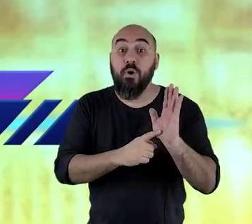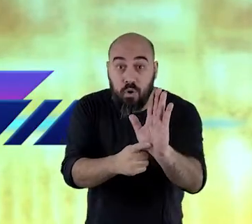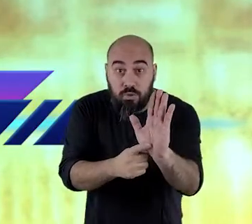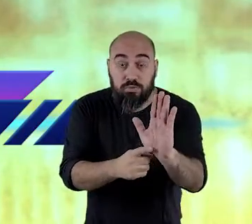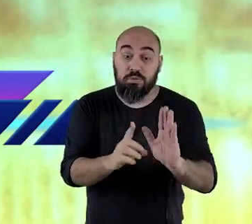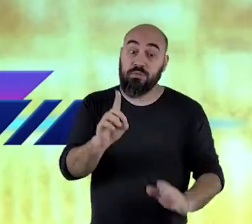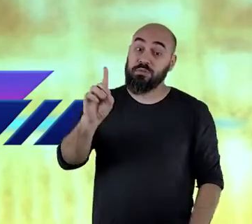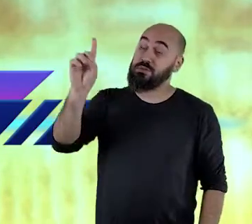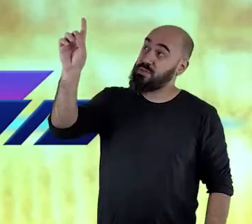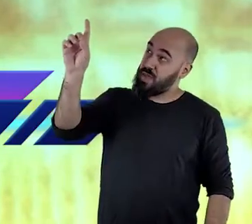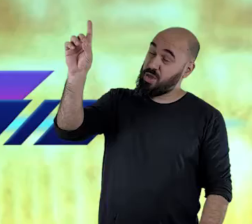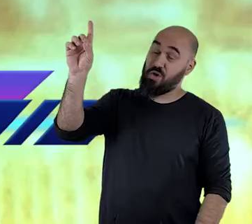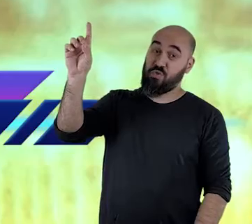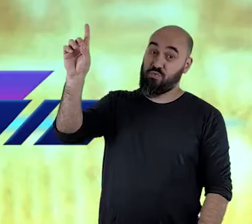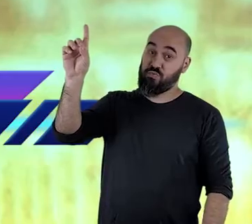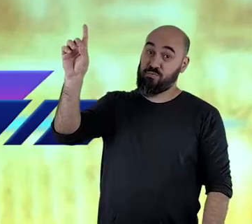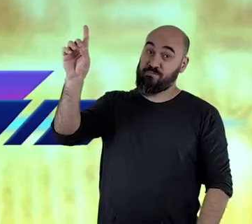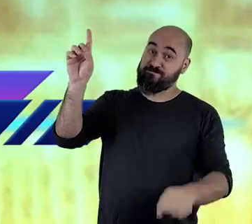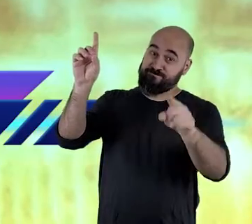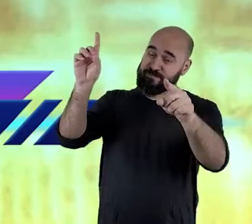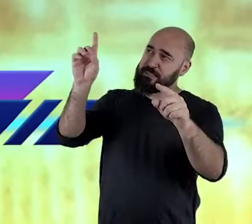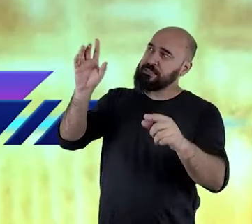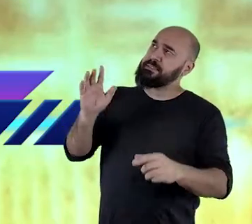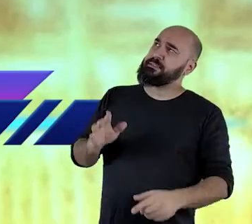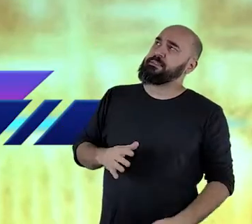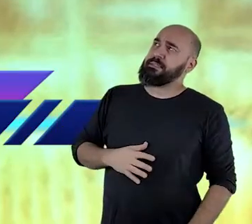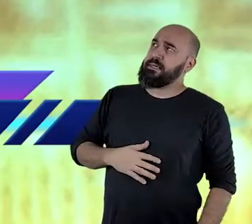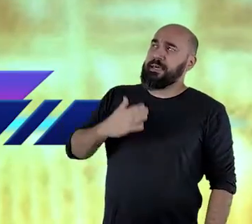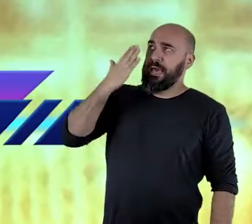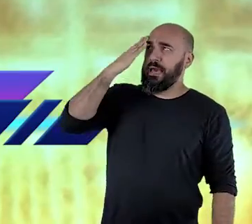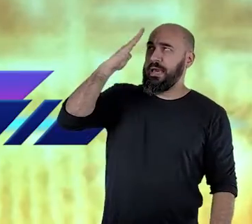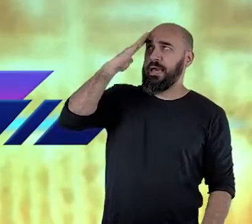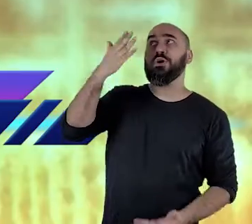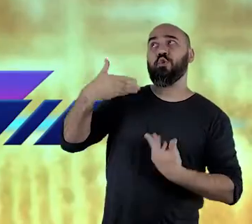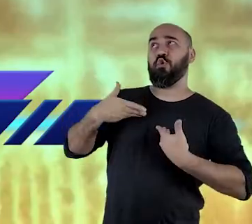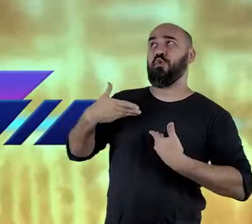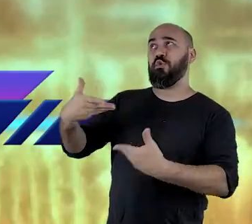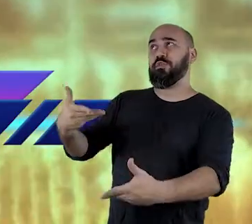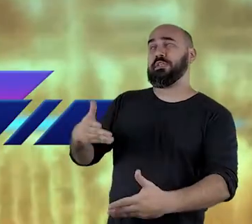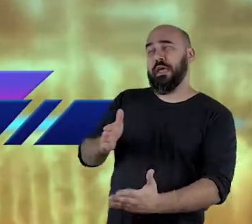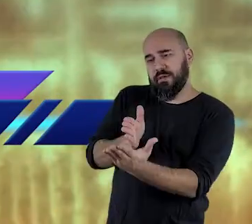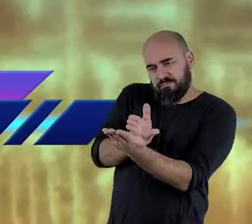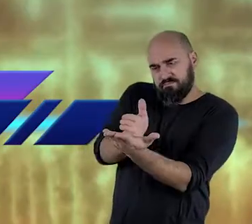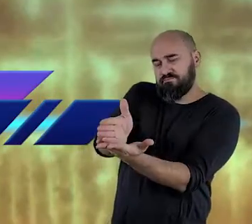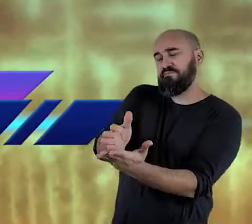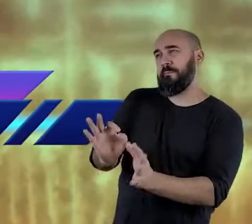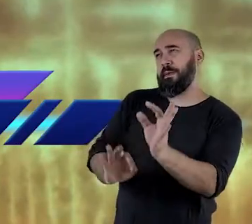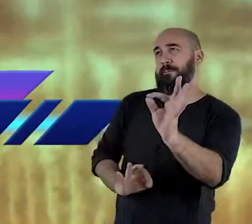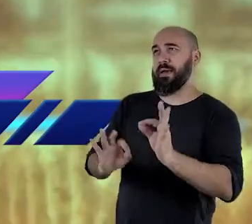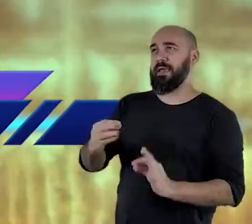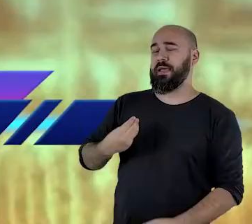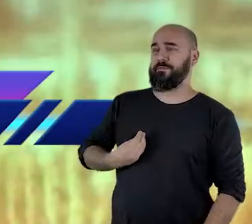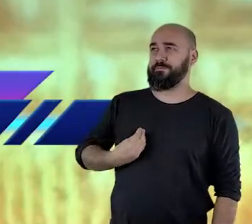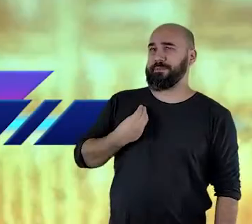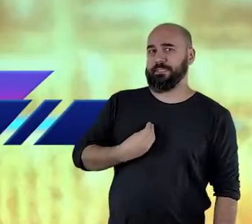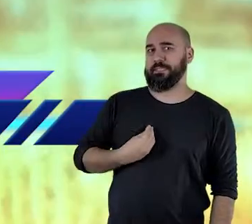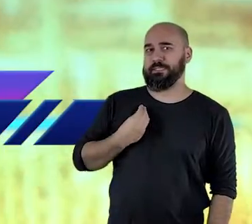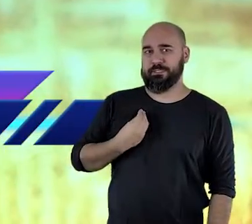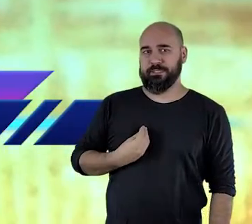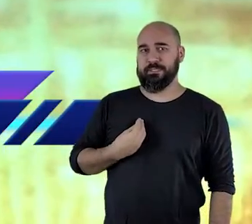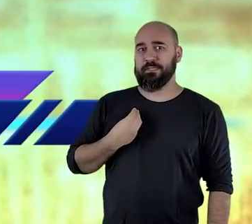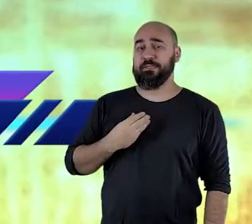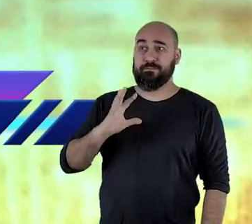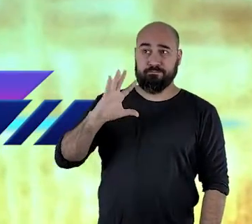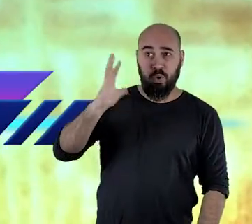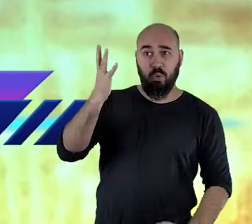Deus espera que você aceite o convite dele e se prepare para tudo